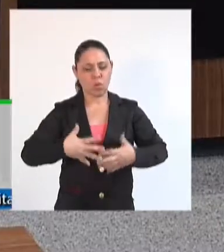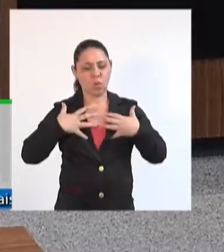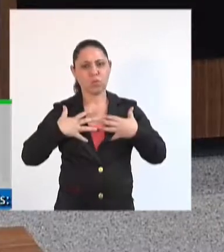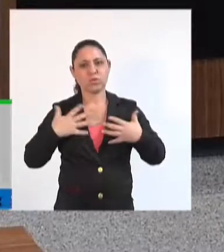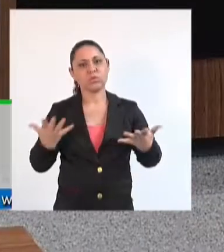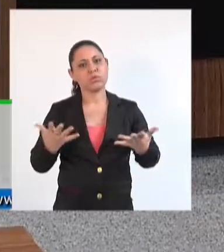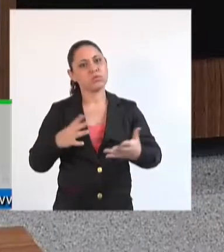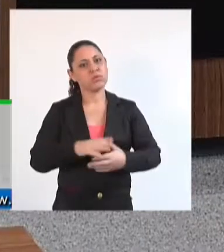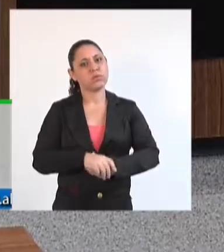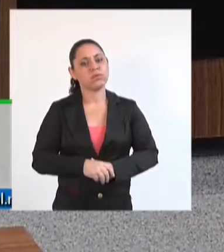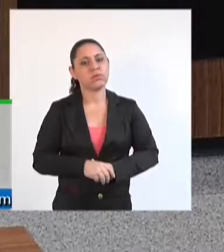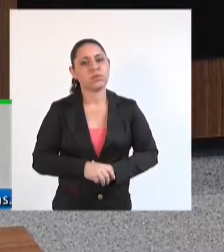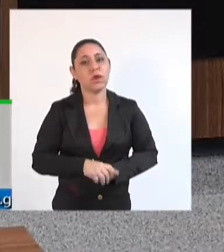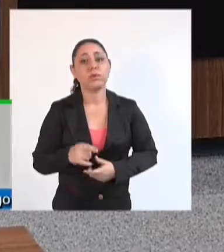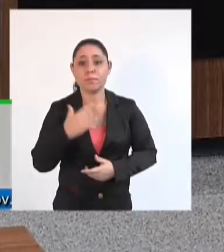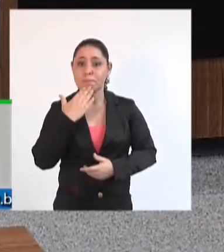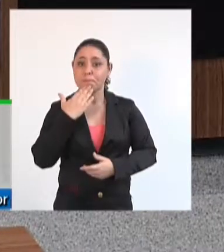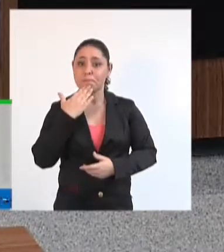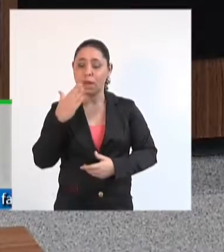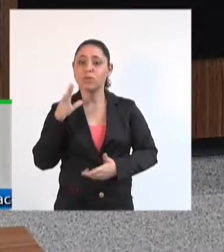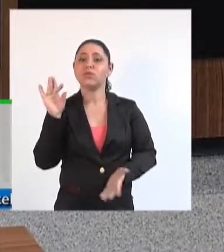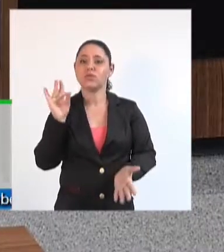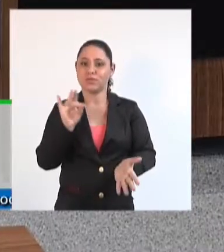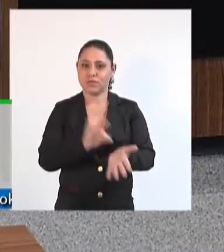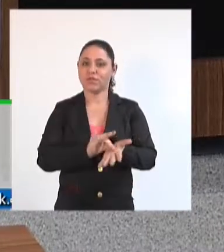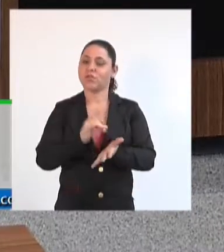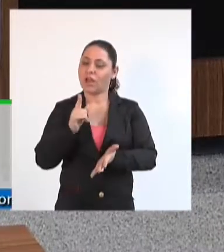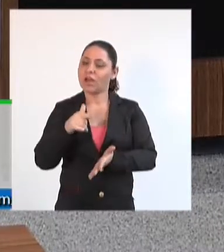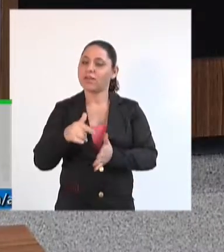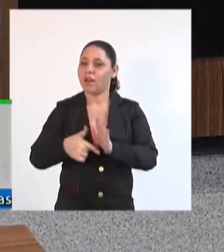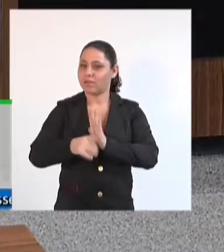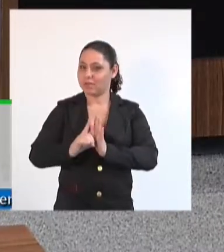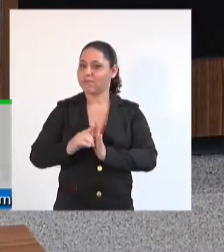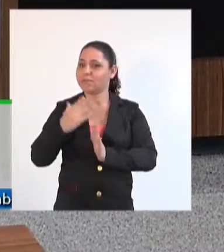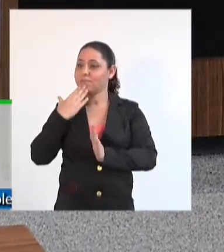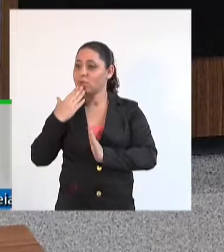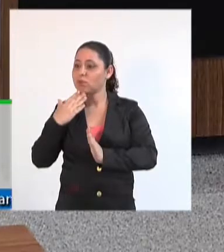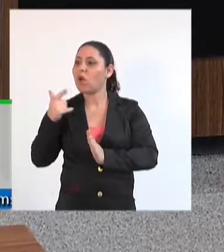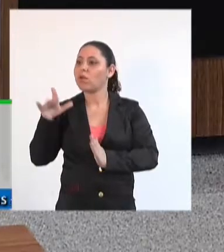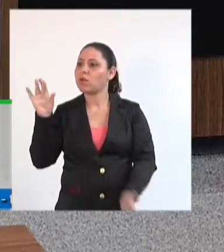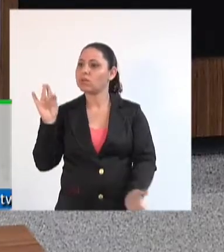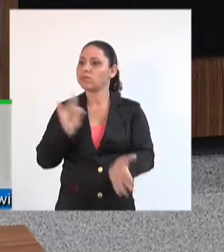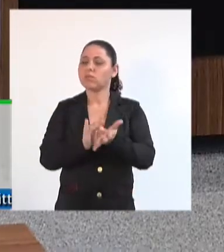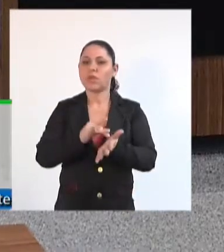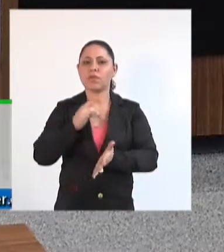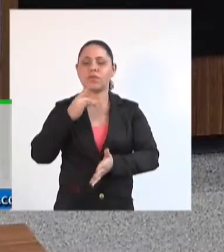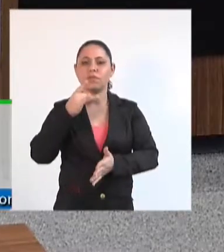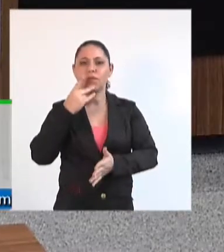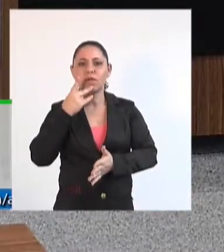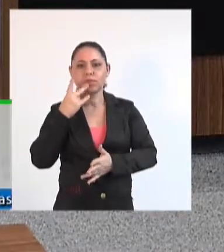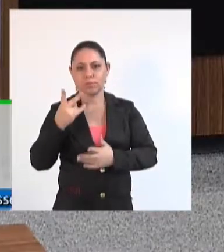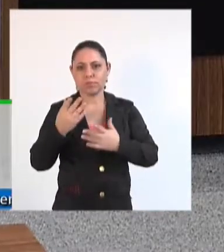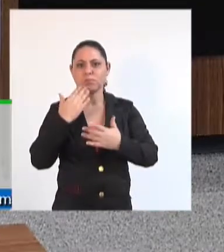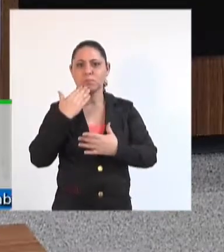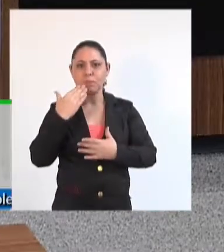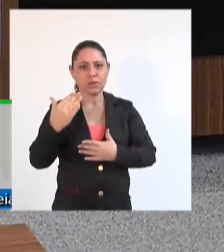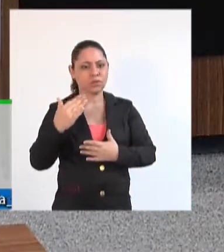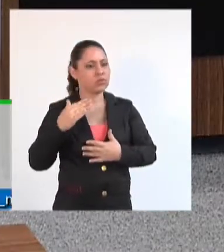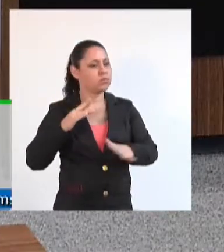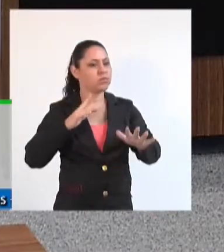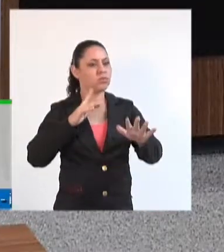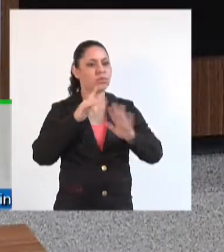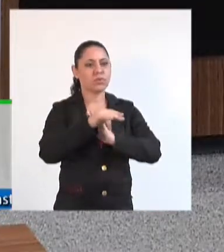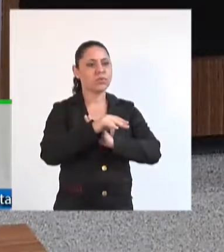orgulho. Então, já peço oficialmente, já tinha pedido ali, né, e já peço oficialmente, já tenho pedido para diversas